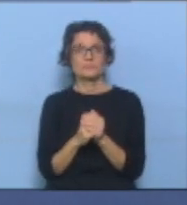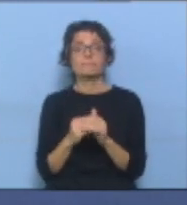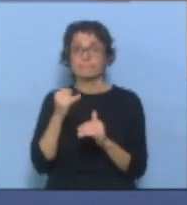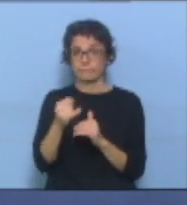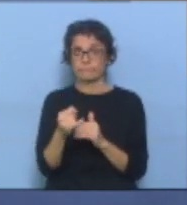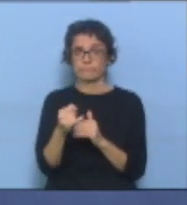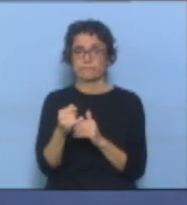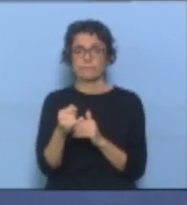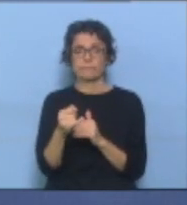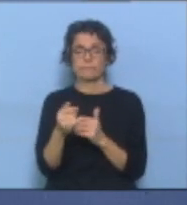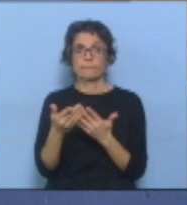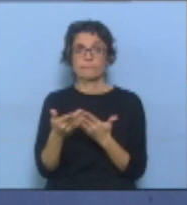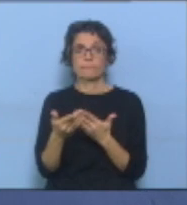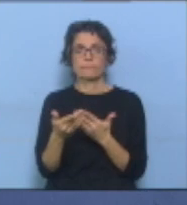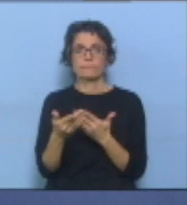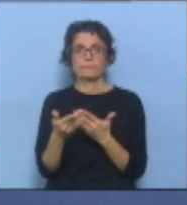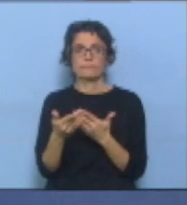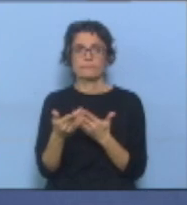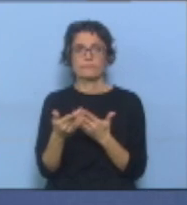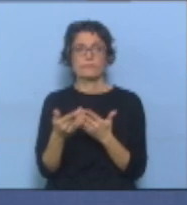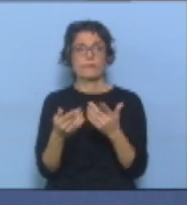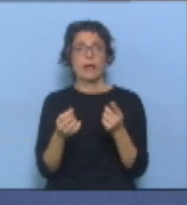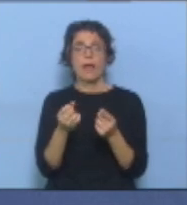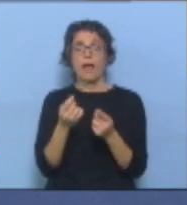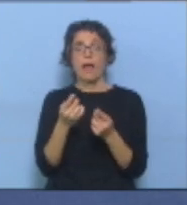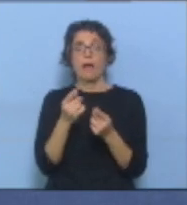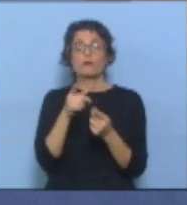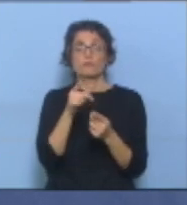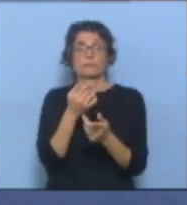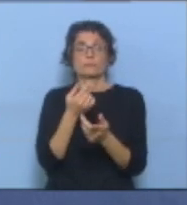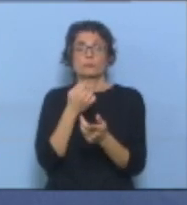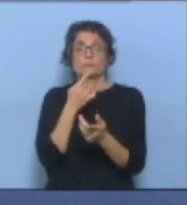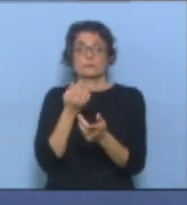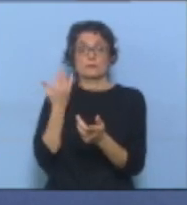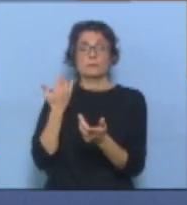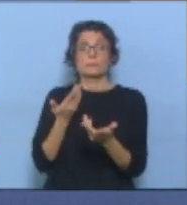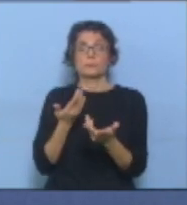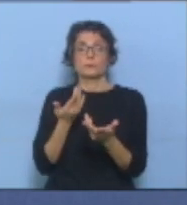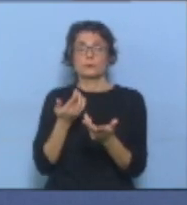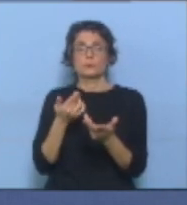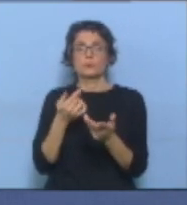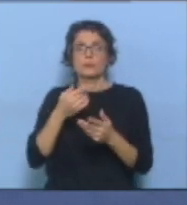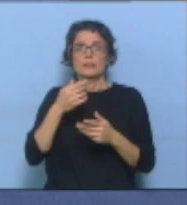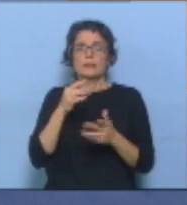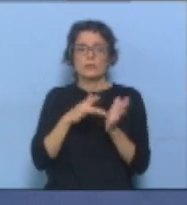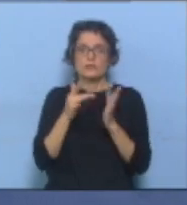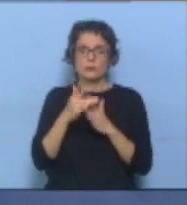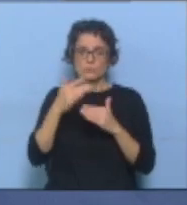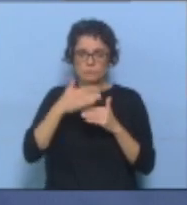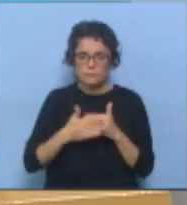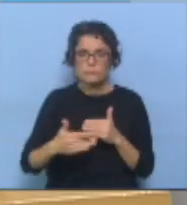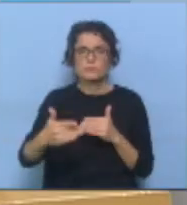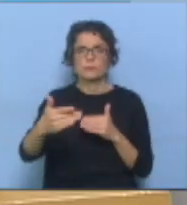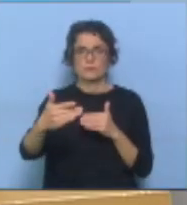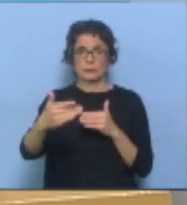depois, claro, quer dizer, o Henrique estava a dizer, ali revela-se Jesus. e revela-se a sua missão. É curioso,